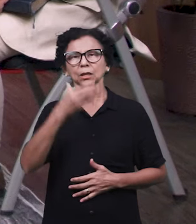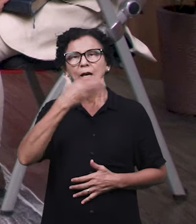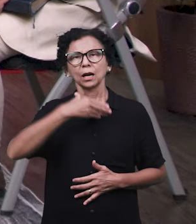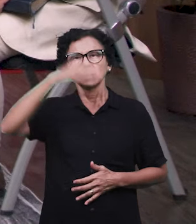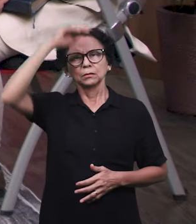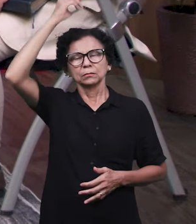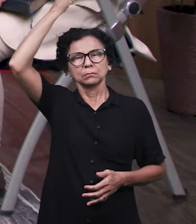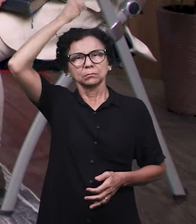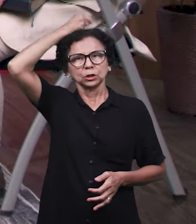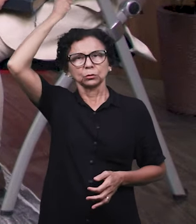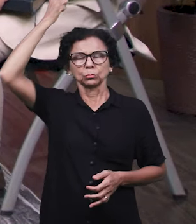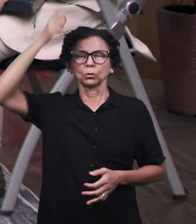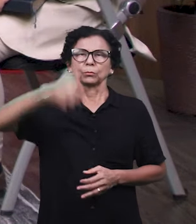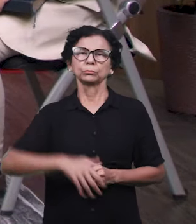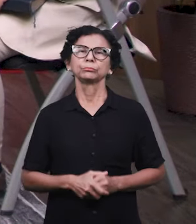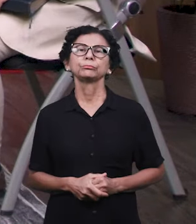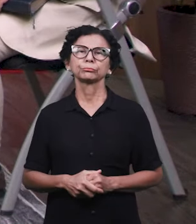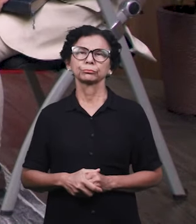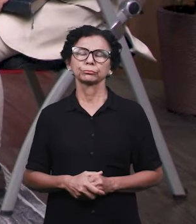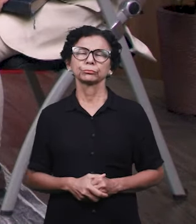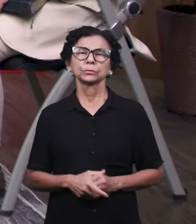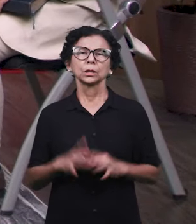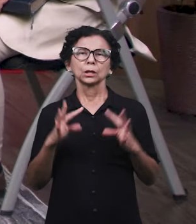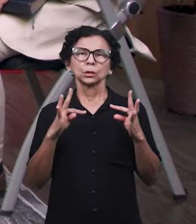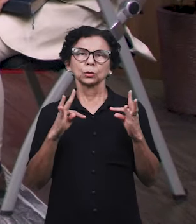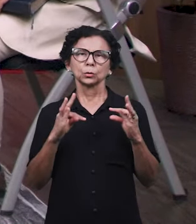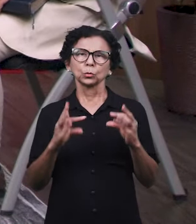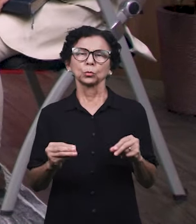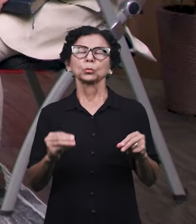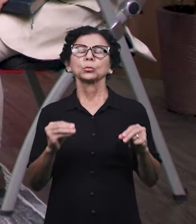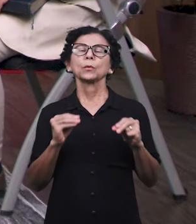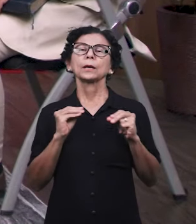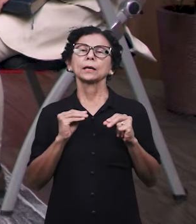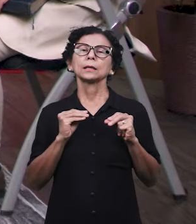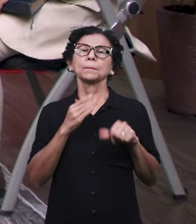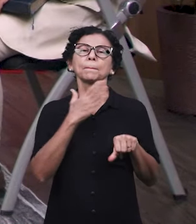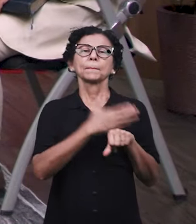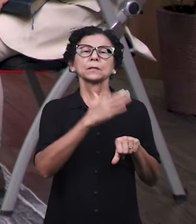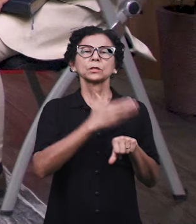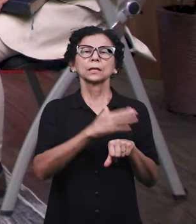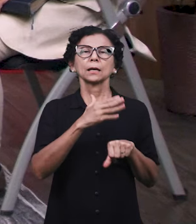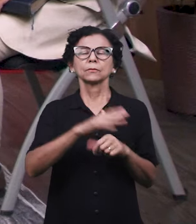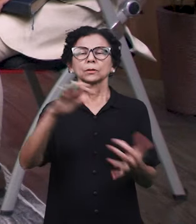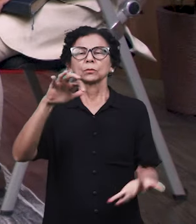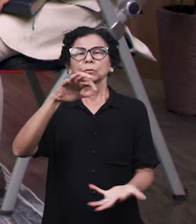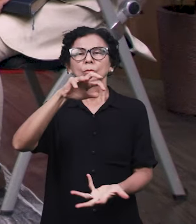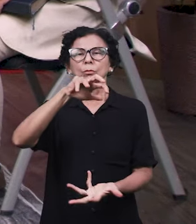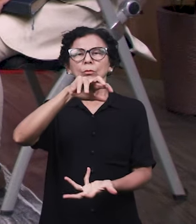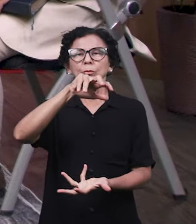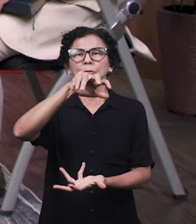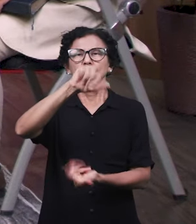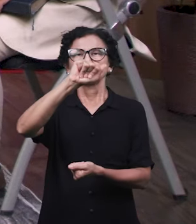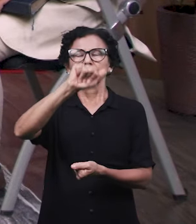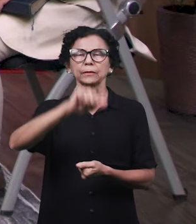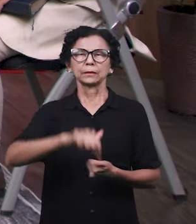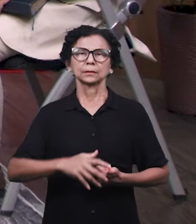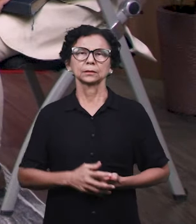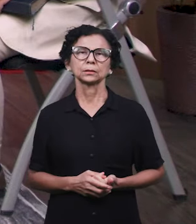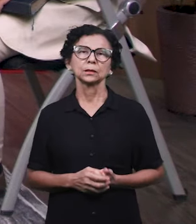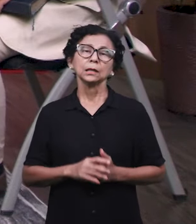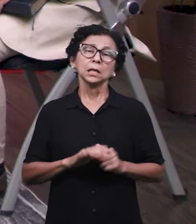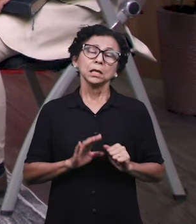o tempo como algo estático. Só que, e a gente até falou num programa do Ciência e Fé também, só que quando você vai pegar